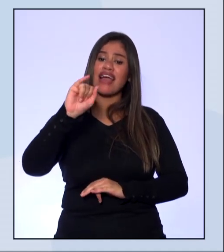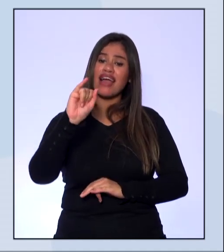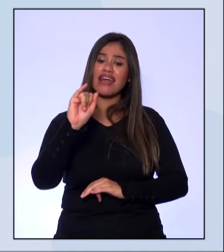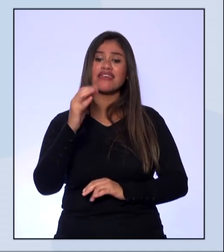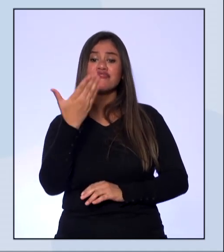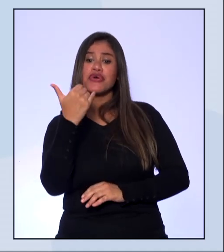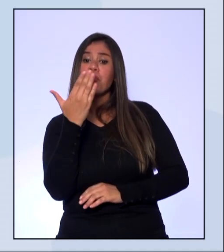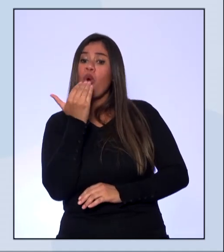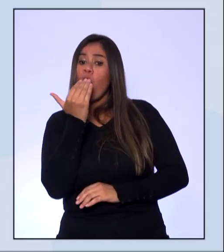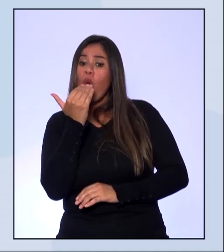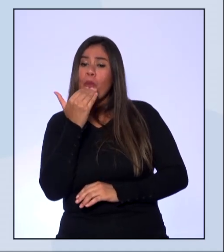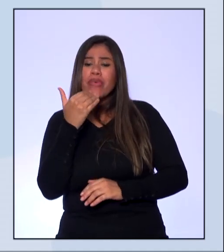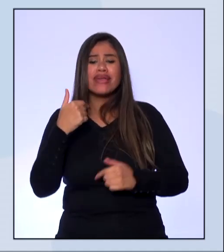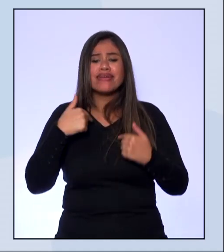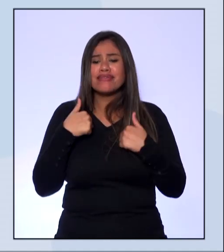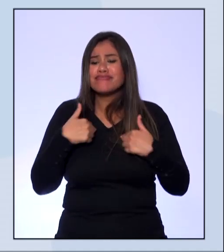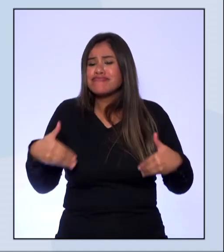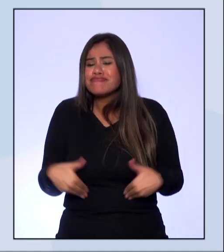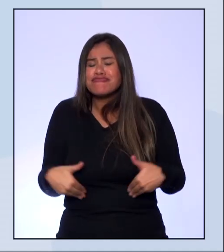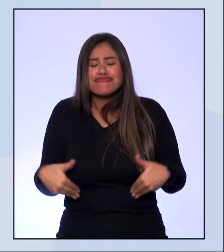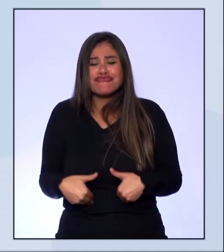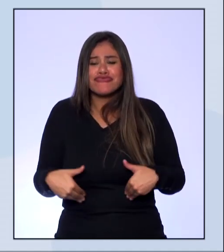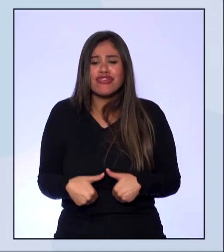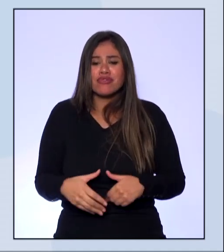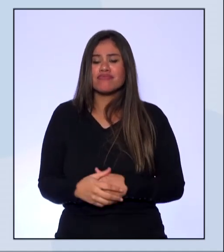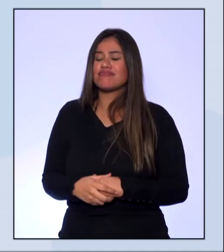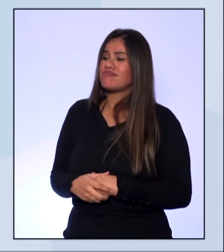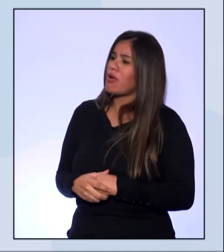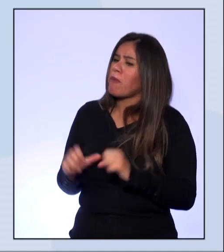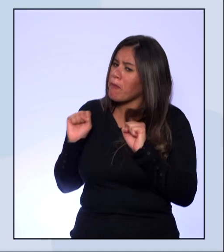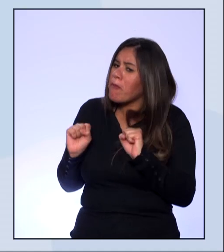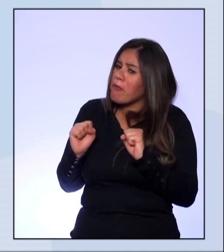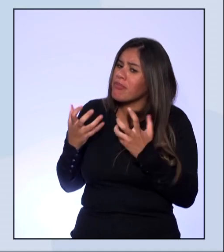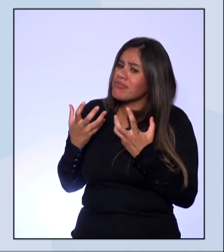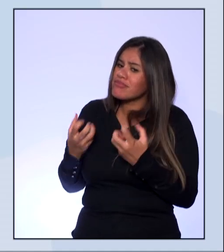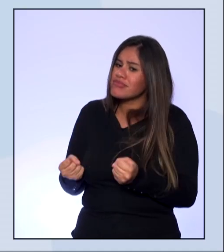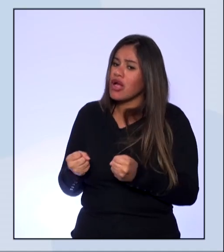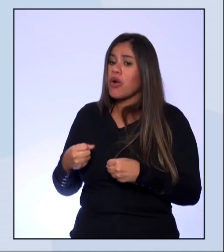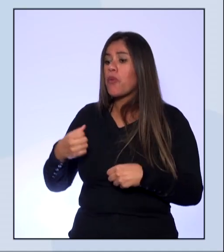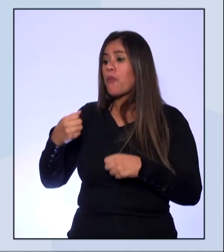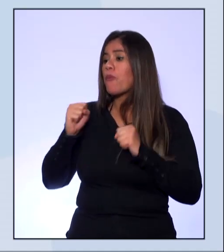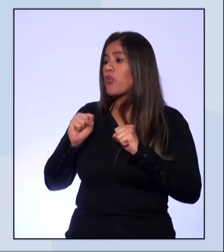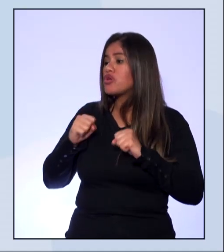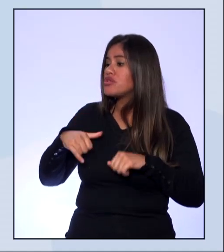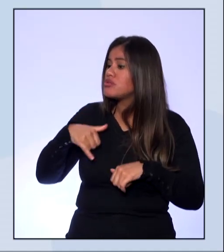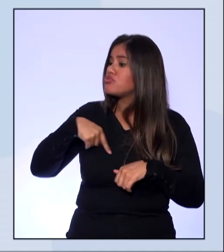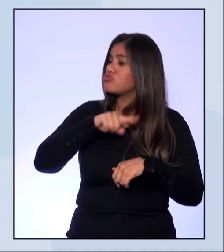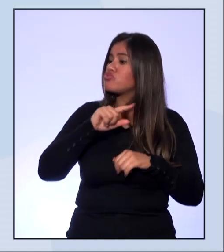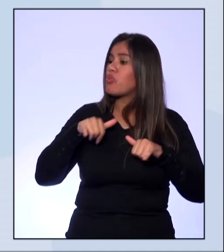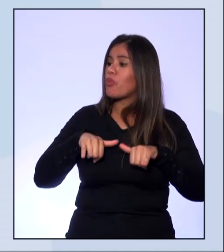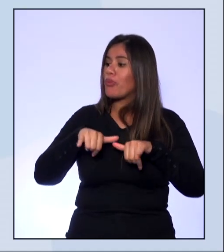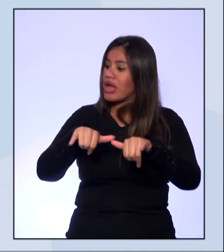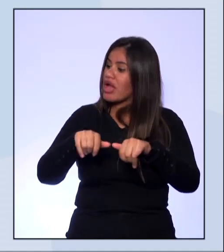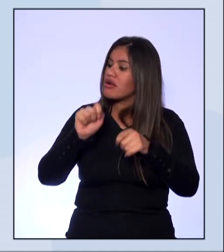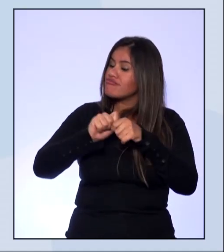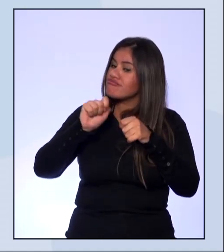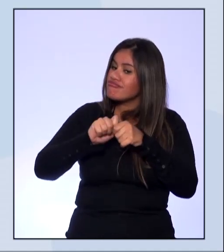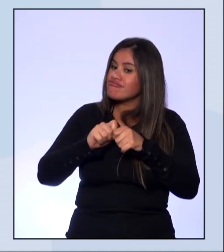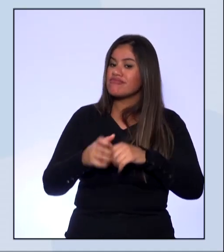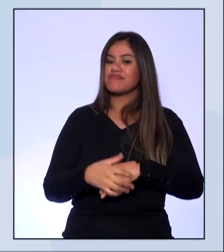comer algo? Tô morto de fome. Pode ser. Poderíamos ir ao mercado comprar algo para fazer no